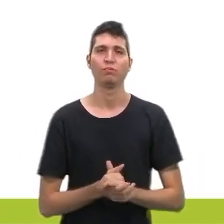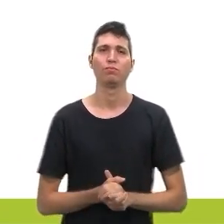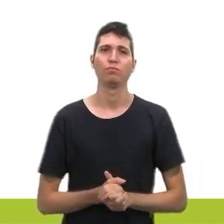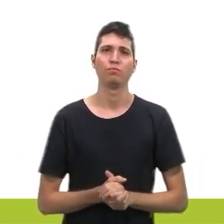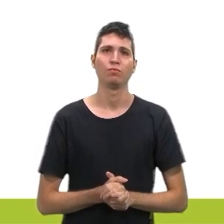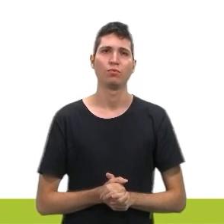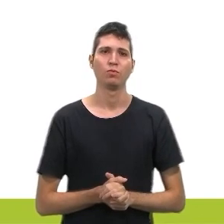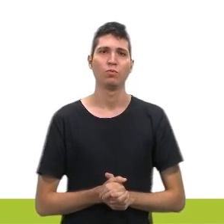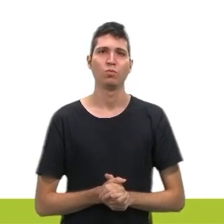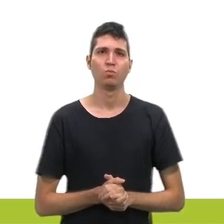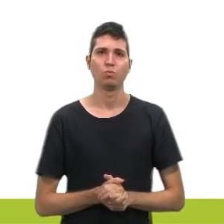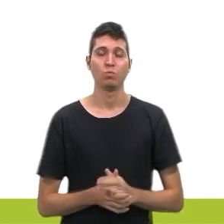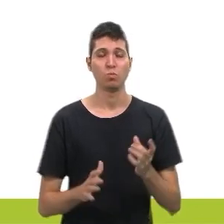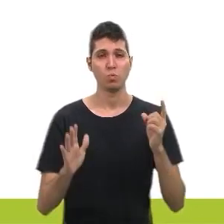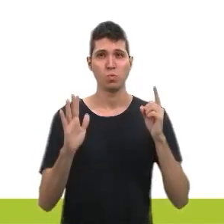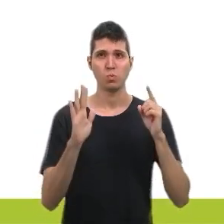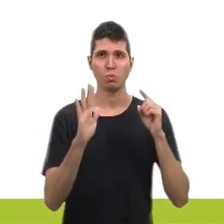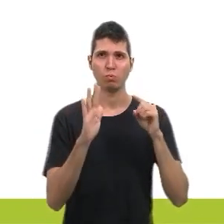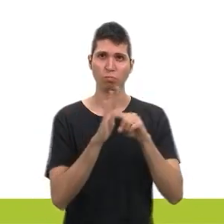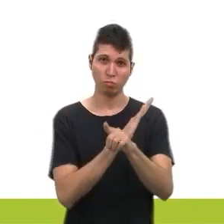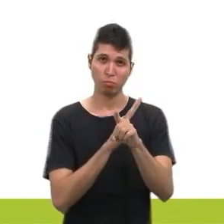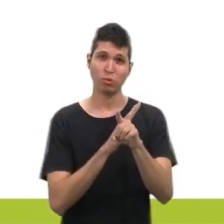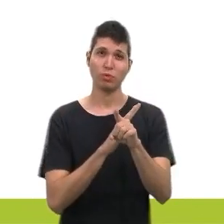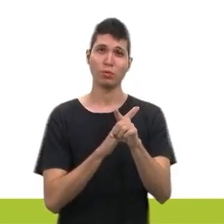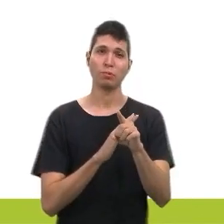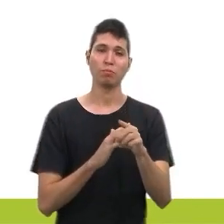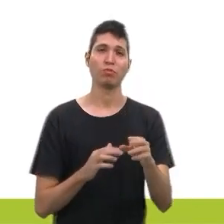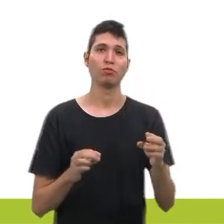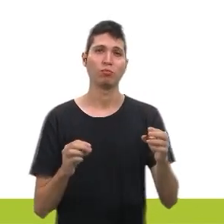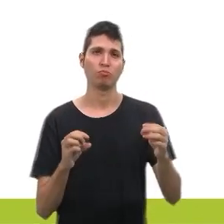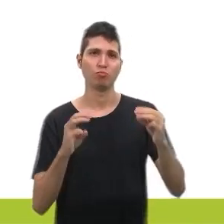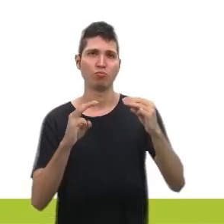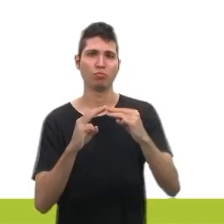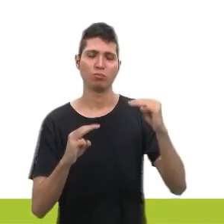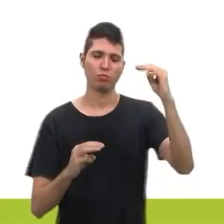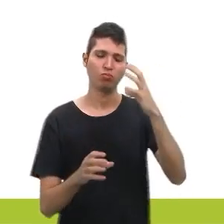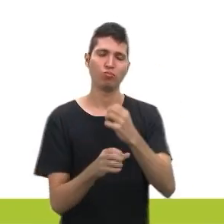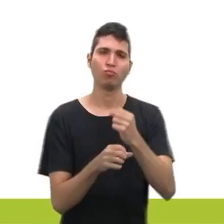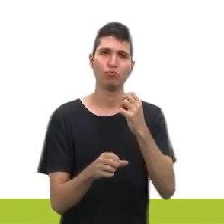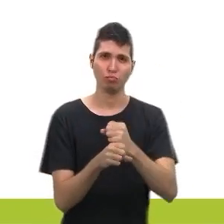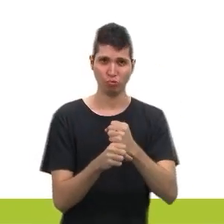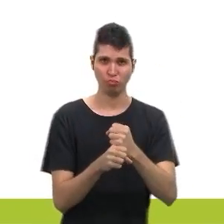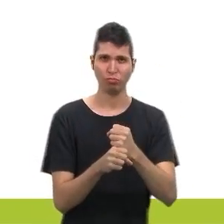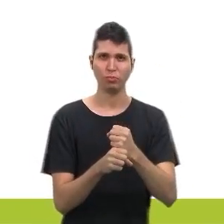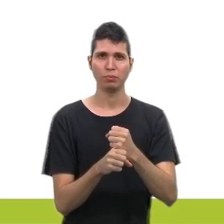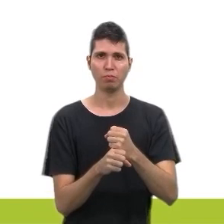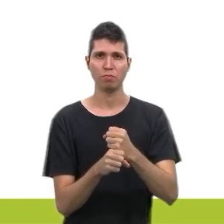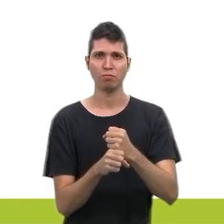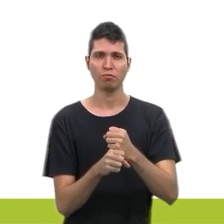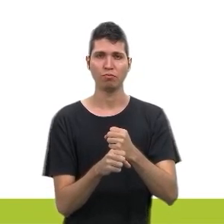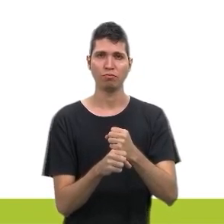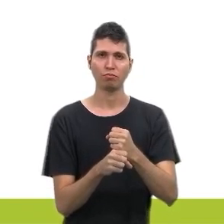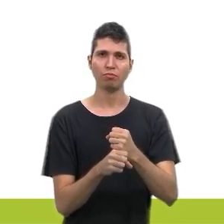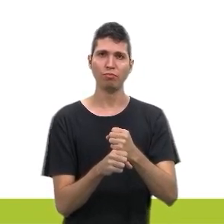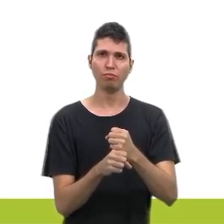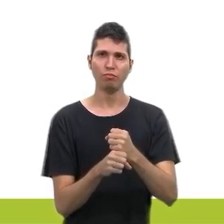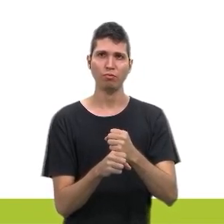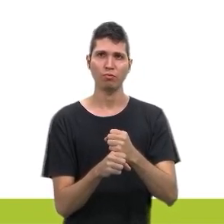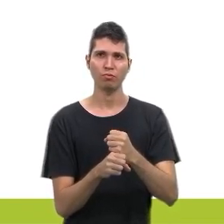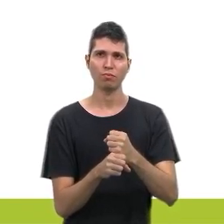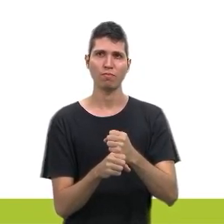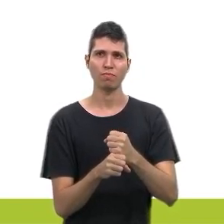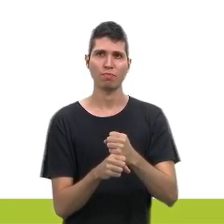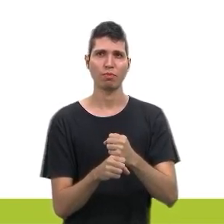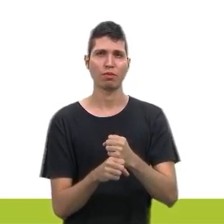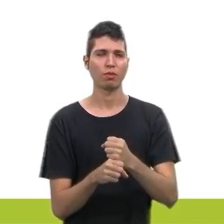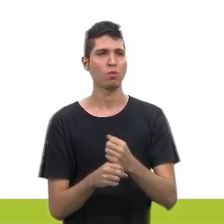outro probleminha bem básico também para a gente fechar essa ideia de mediana. Calcule o valor da mediana da seguinte amostra. Olha para a relação aqui ó,